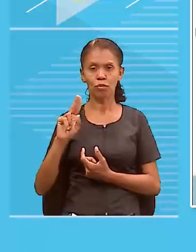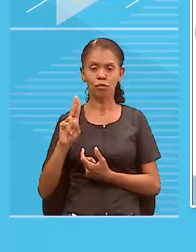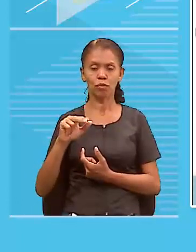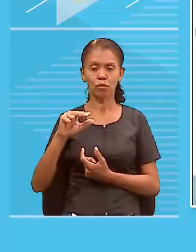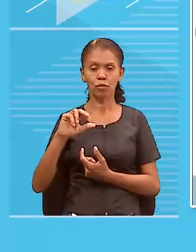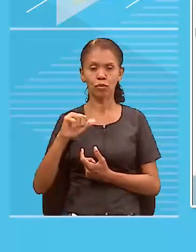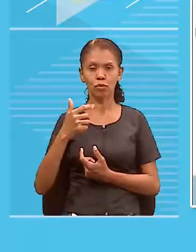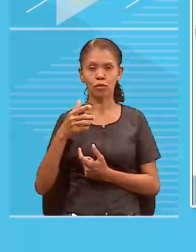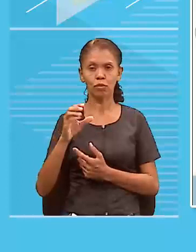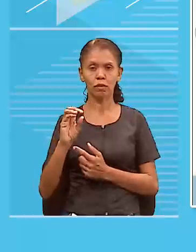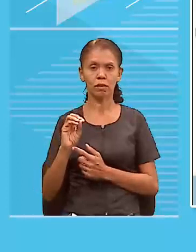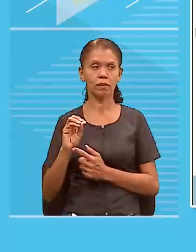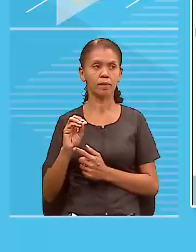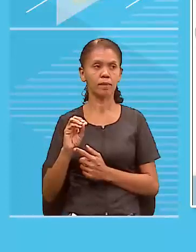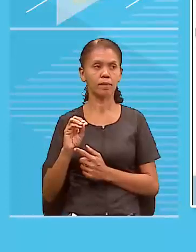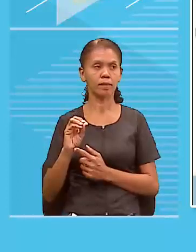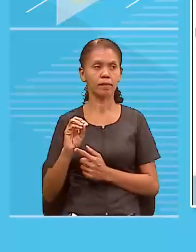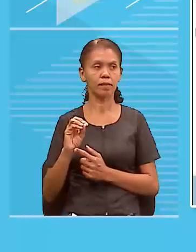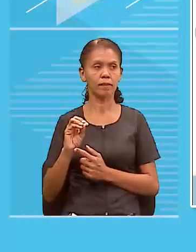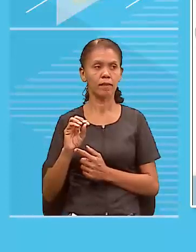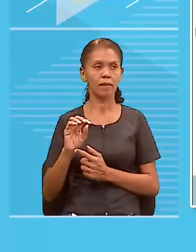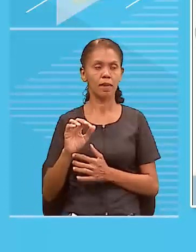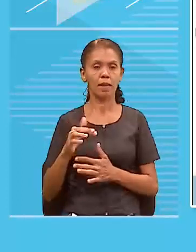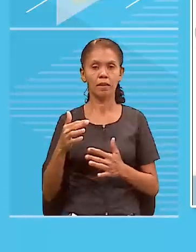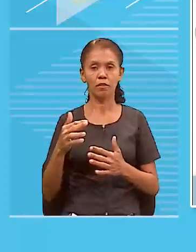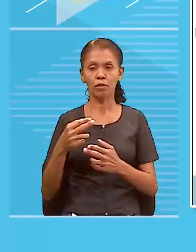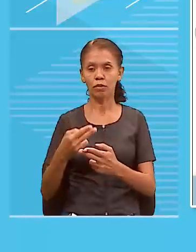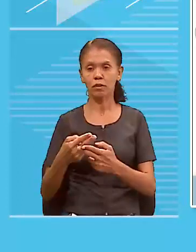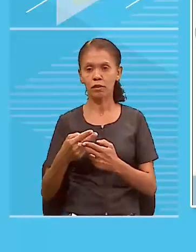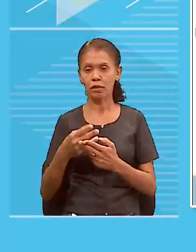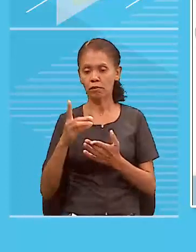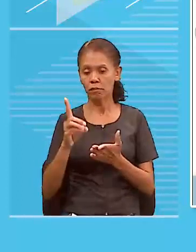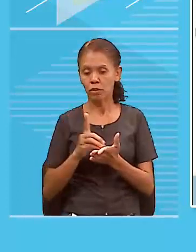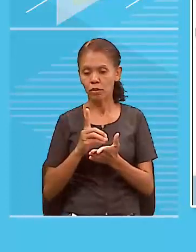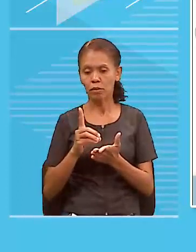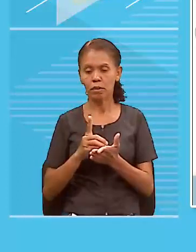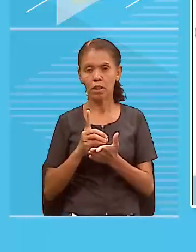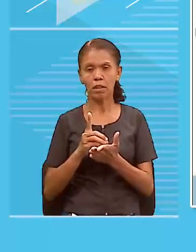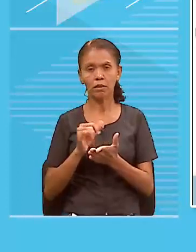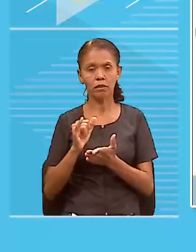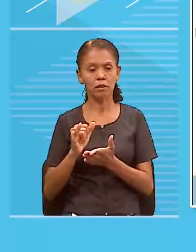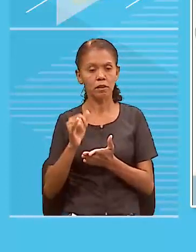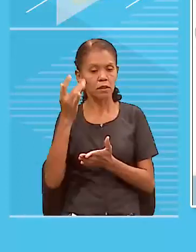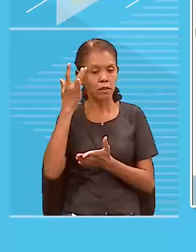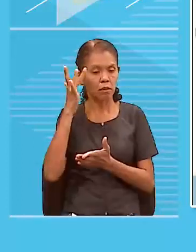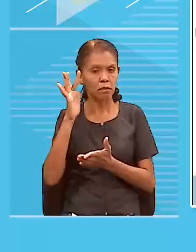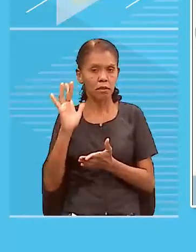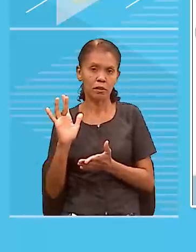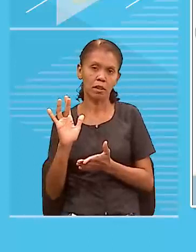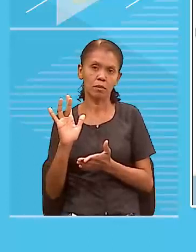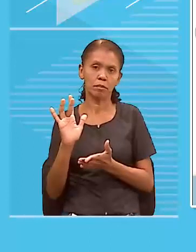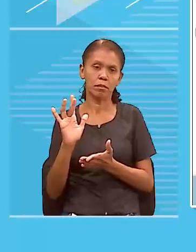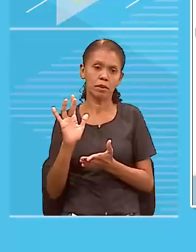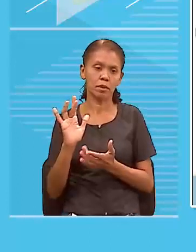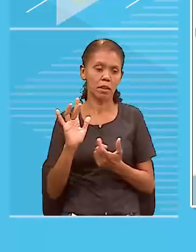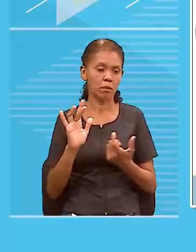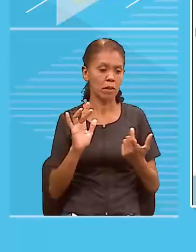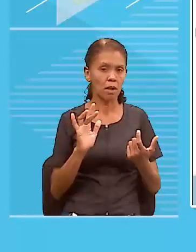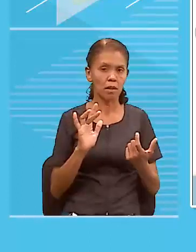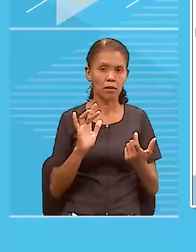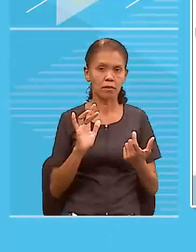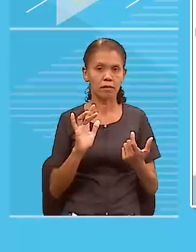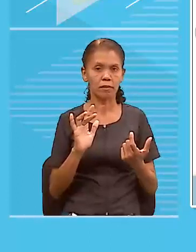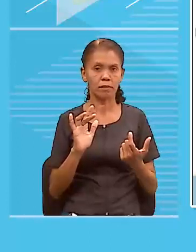uma palavra que eu não sei então vou recorrer ao verbete de um dicionário e eu costumo verificar